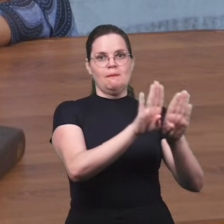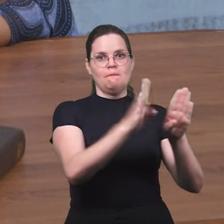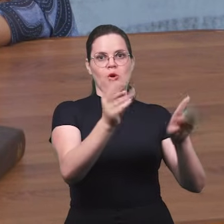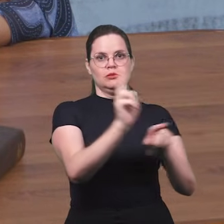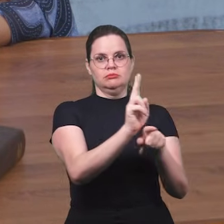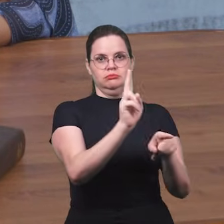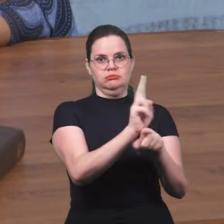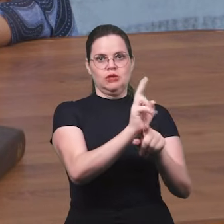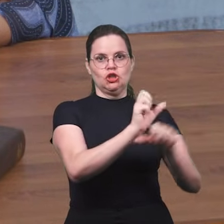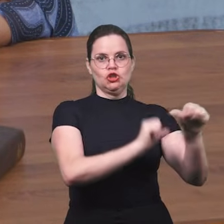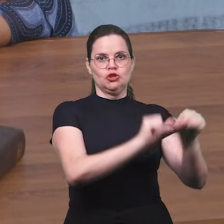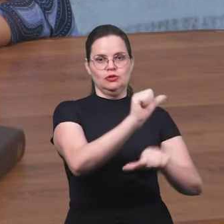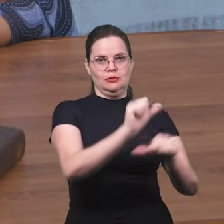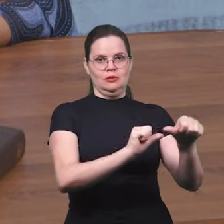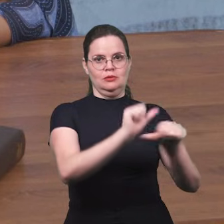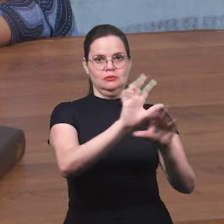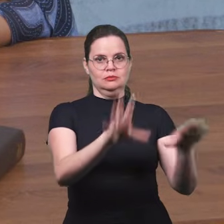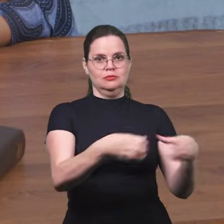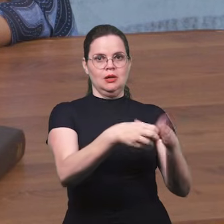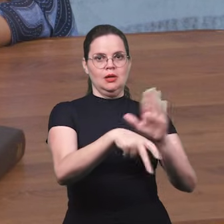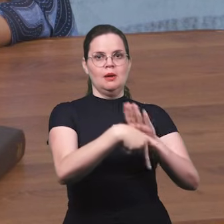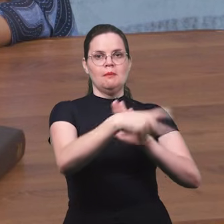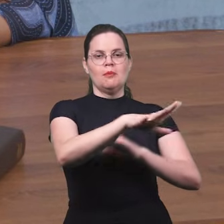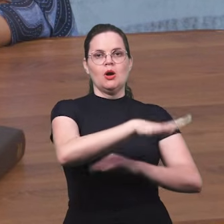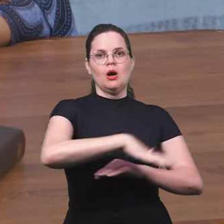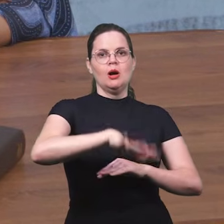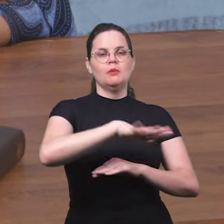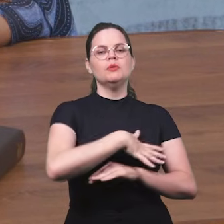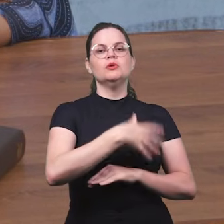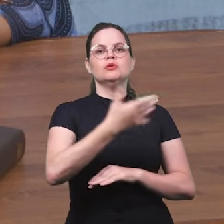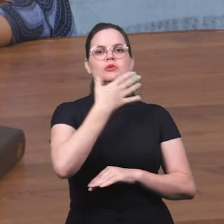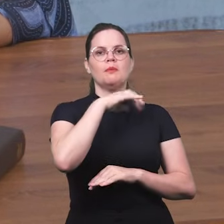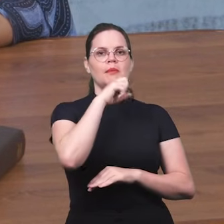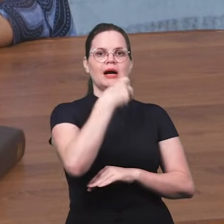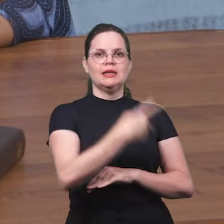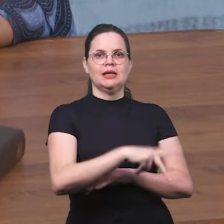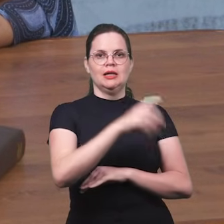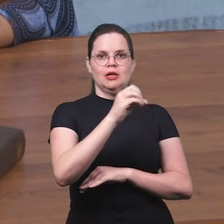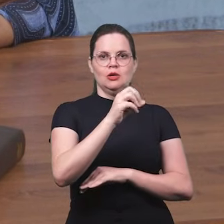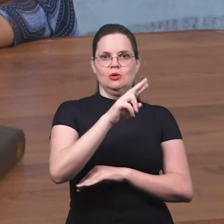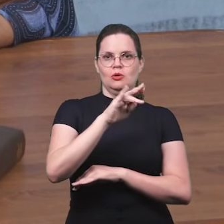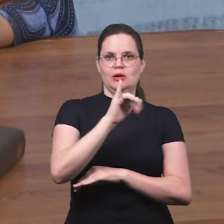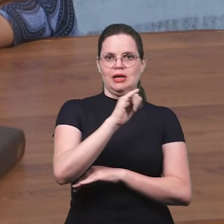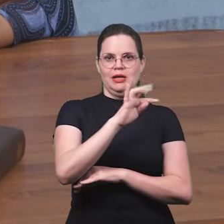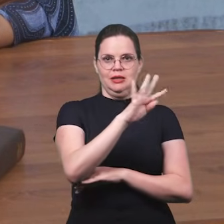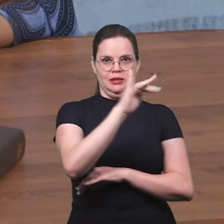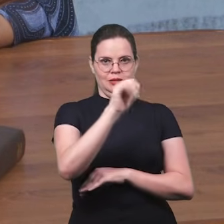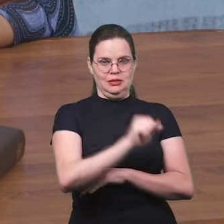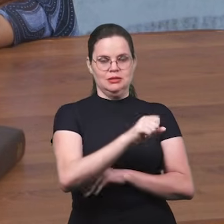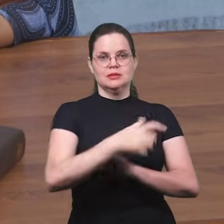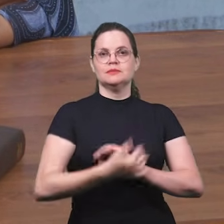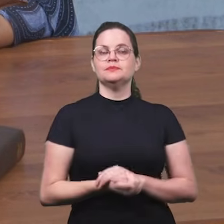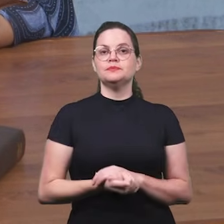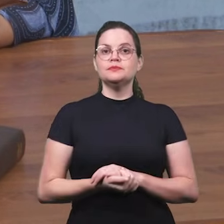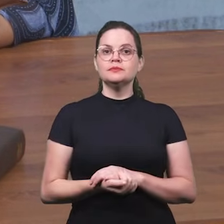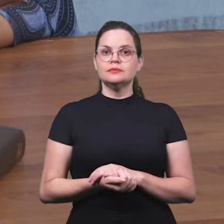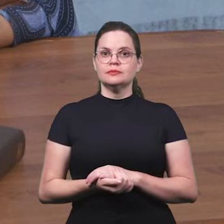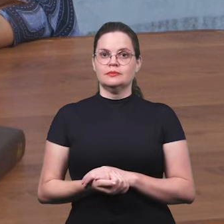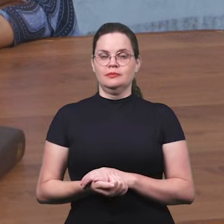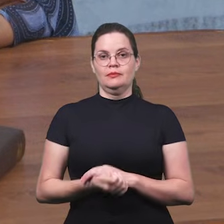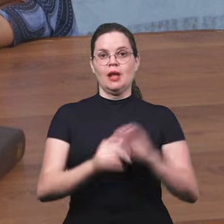porteiros dentre os filhos dos coraitas e dentre os filhos de Merari. E quanto